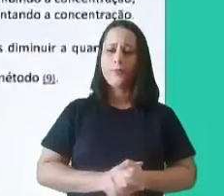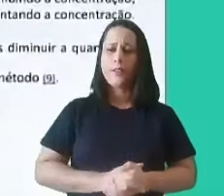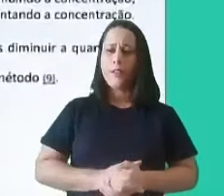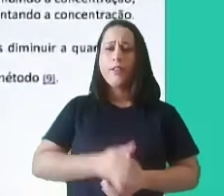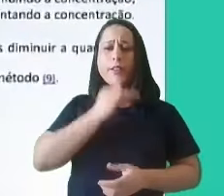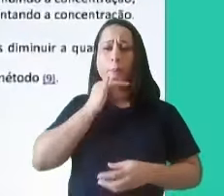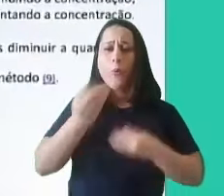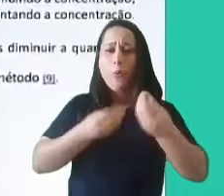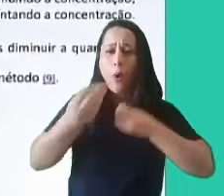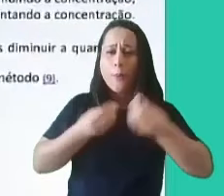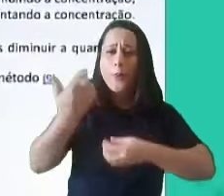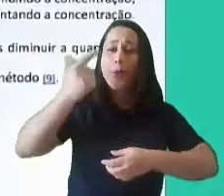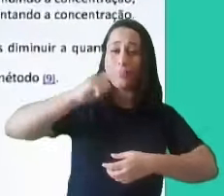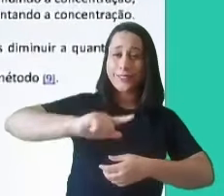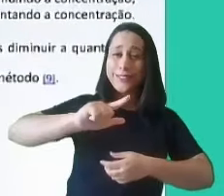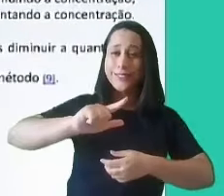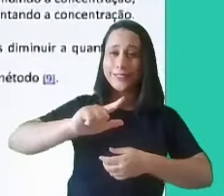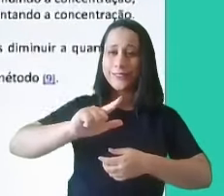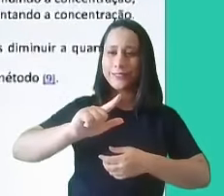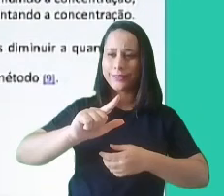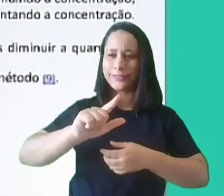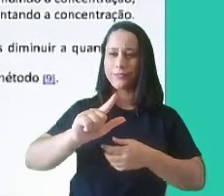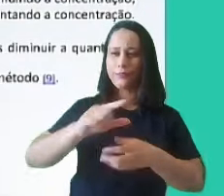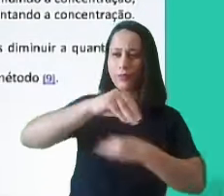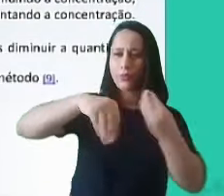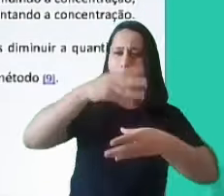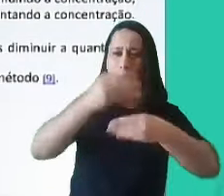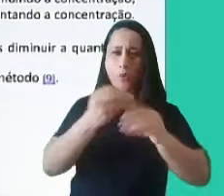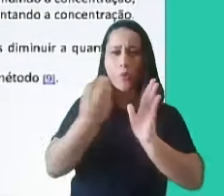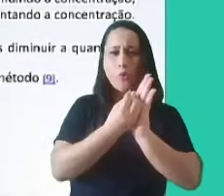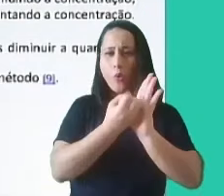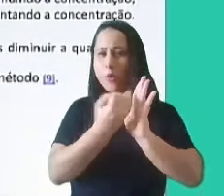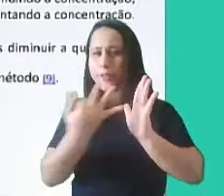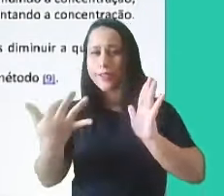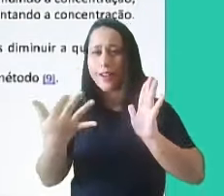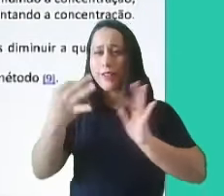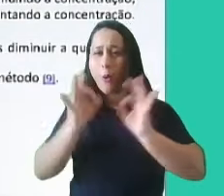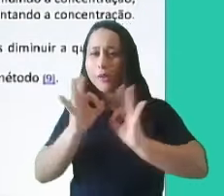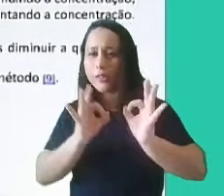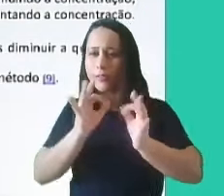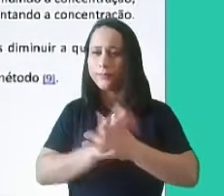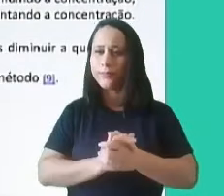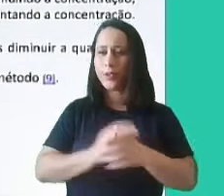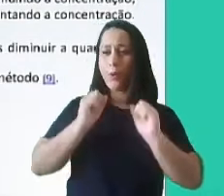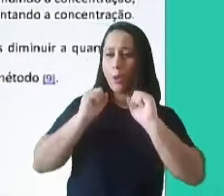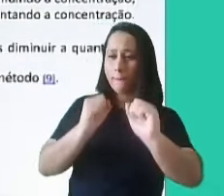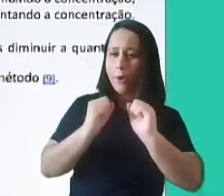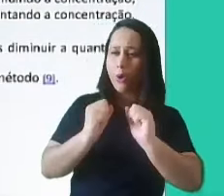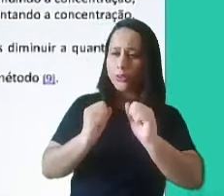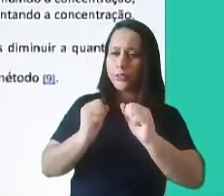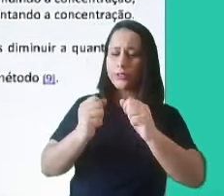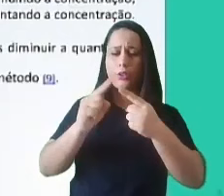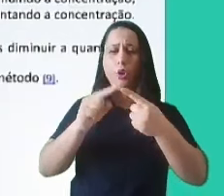Como alterar a concentração de uma solução? Para alterar a concentração de uma solução, nós podemos aumentar